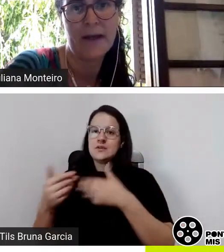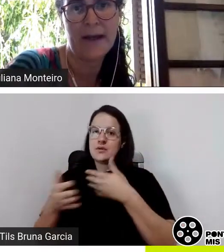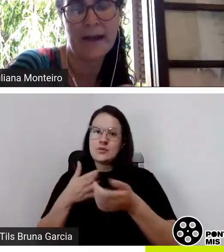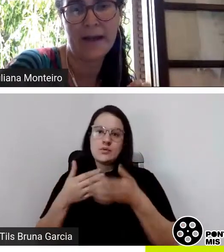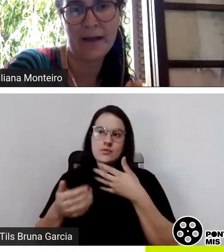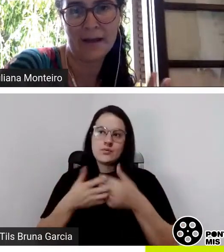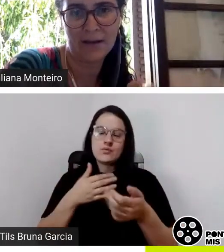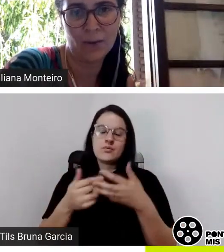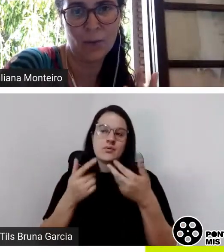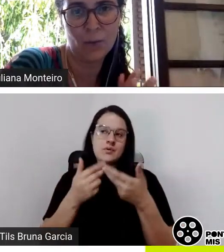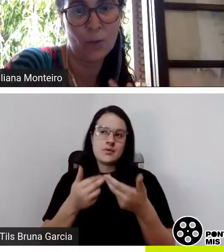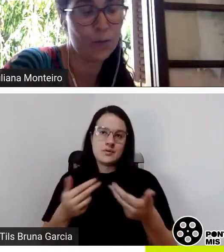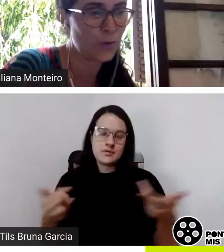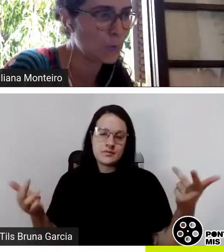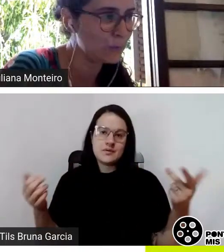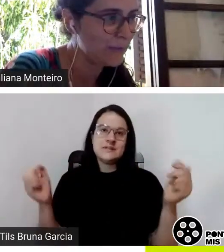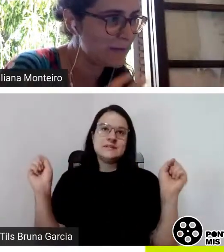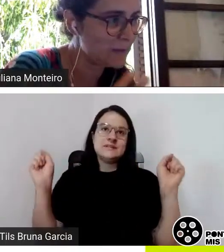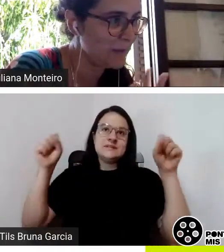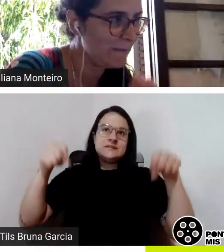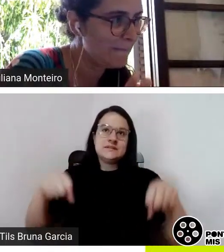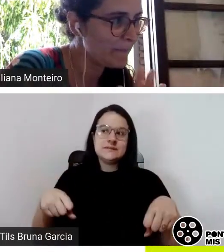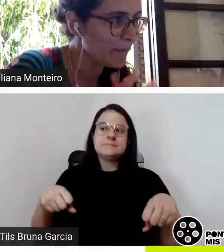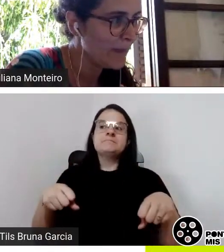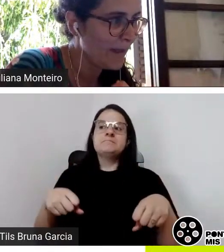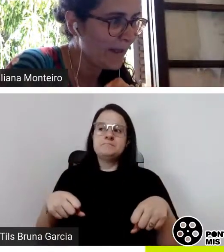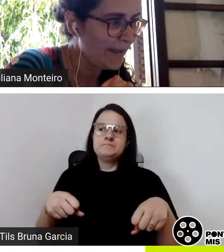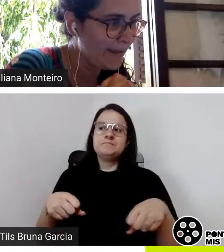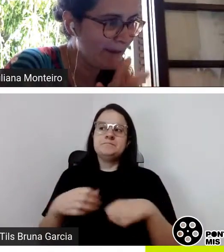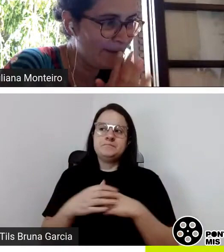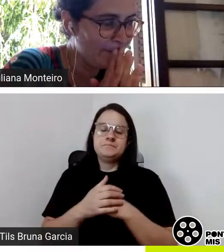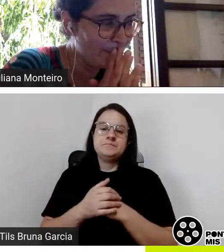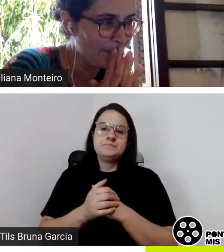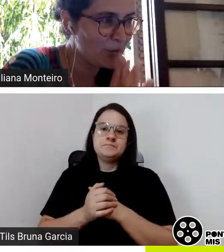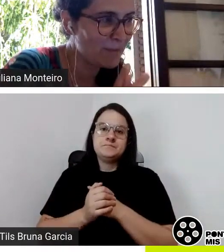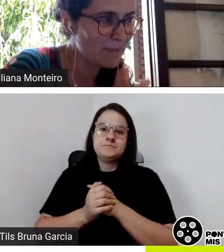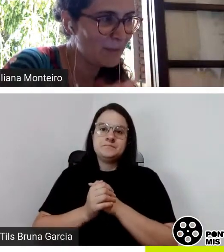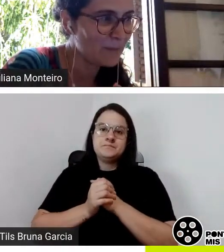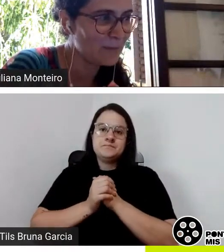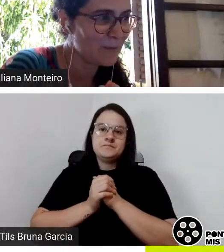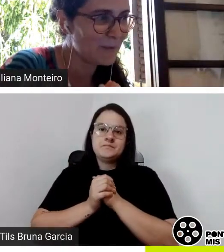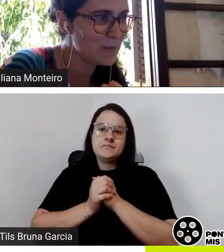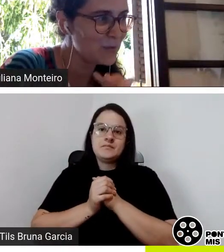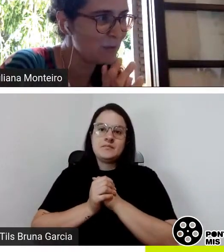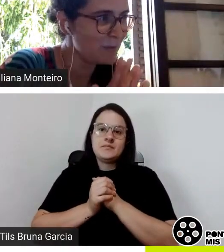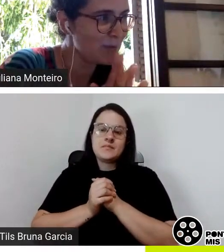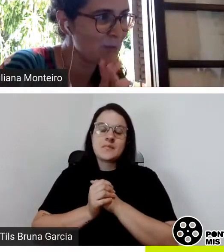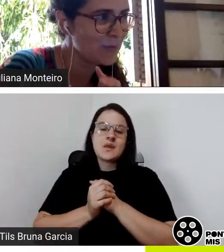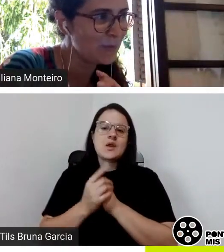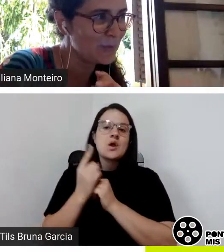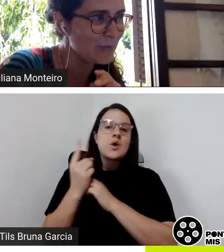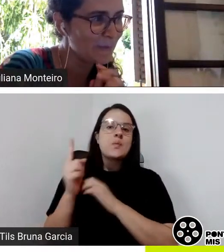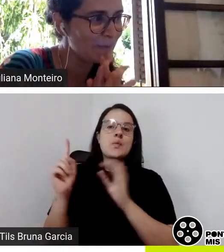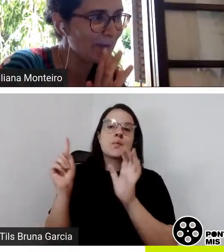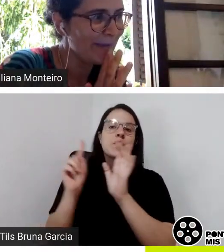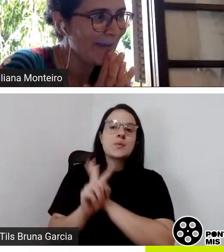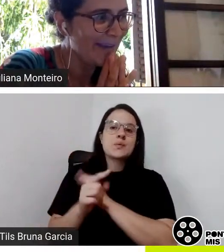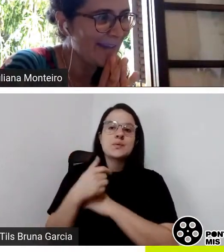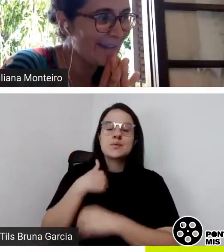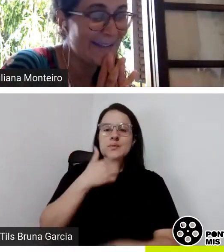for o nosso contexto, né? Eu tinha mais uma pergunta, mas fugiu. Me ajuda,